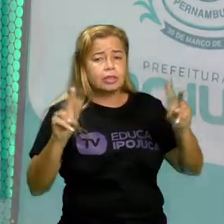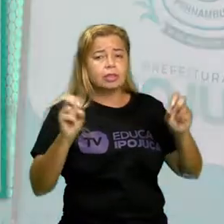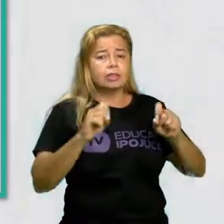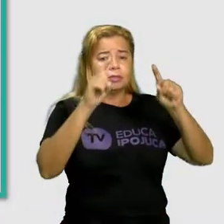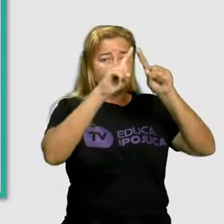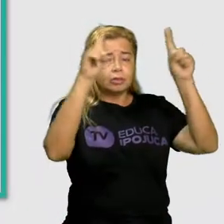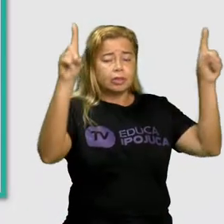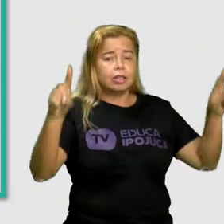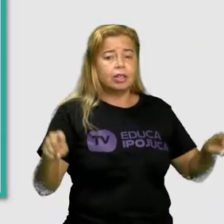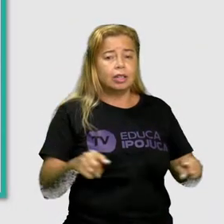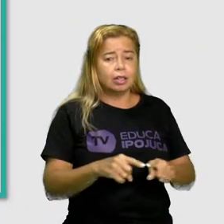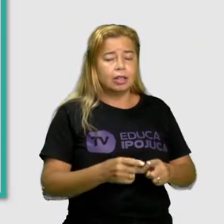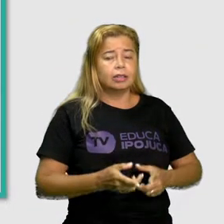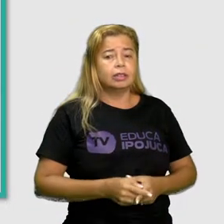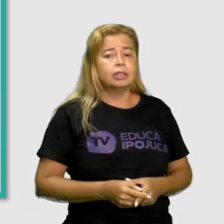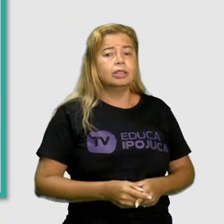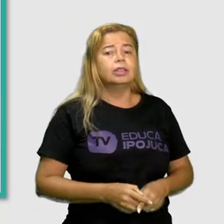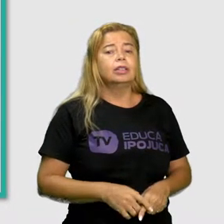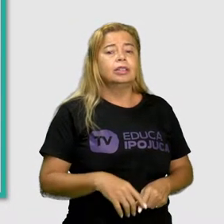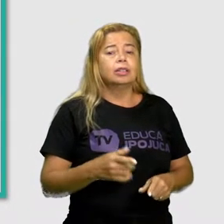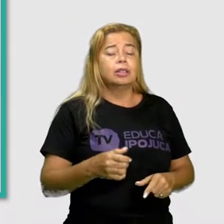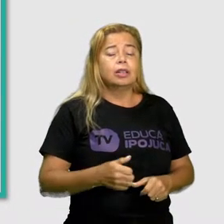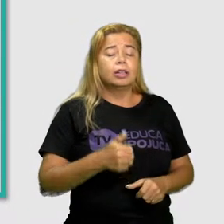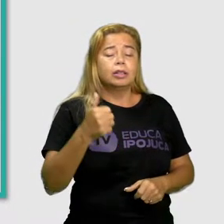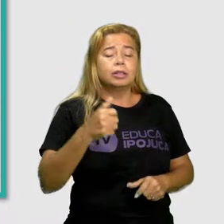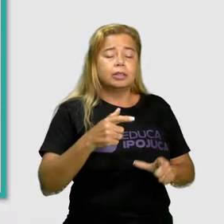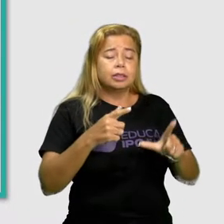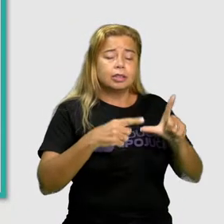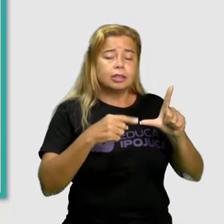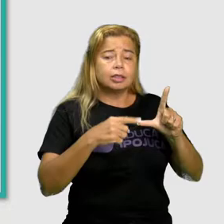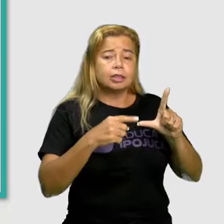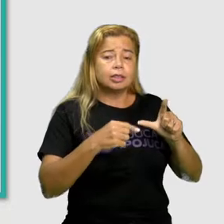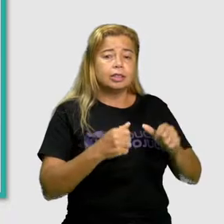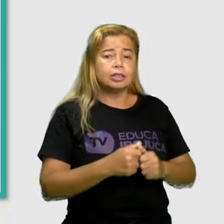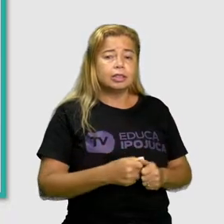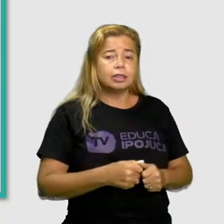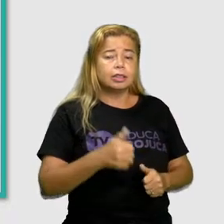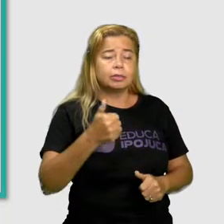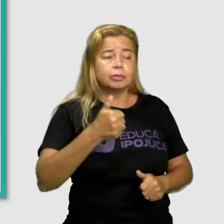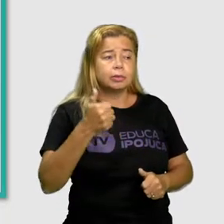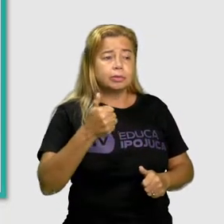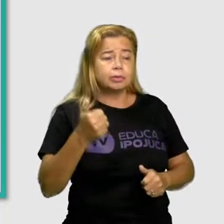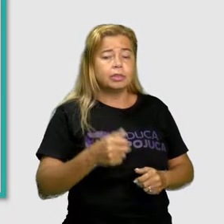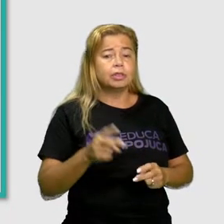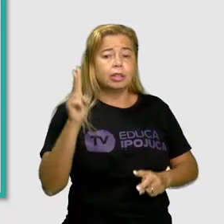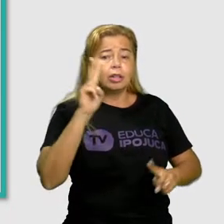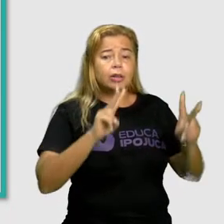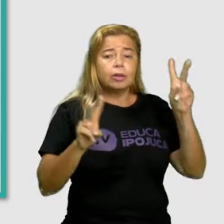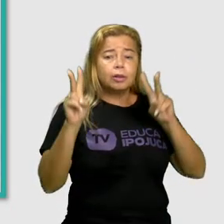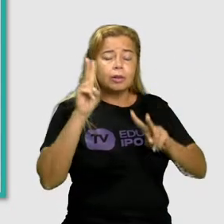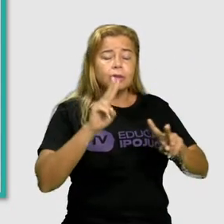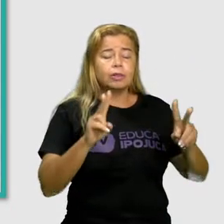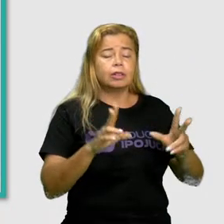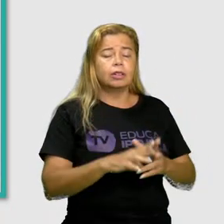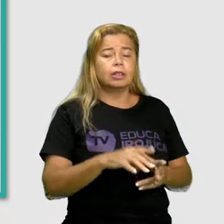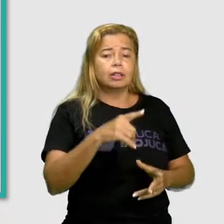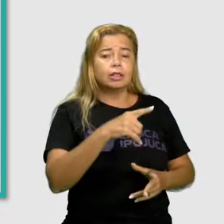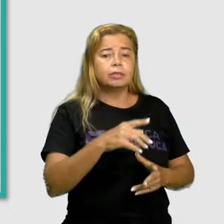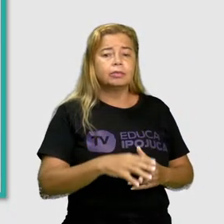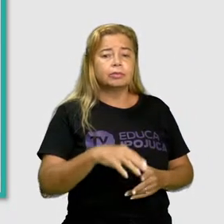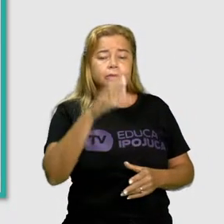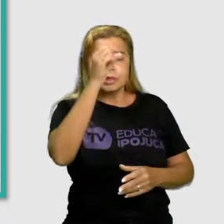nós temos a palavra apple. Para B, nós temos ball, que são aí